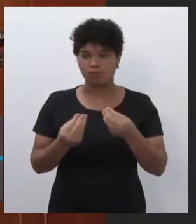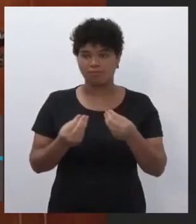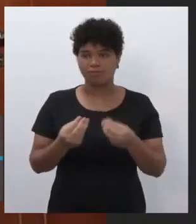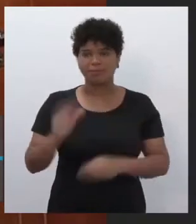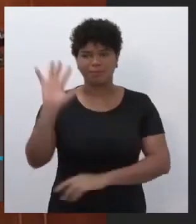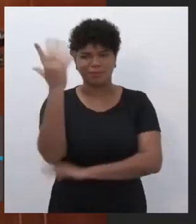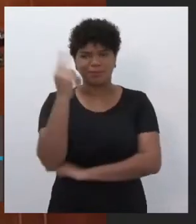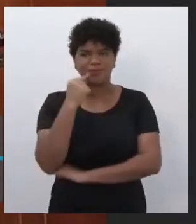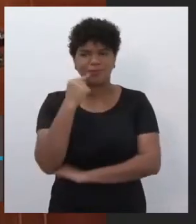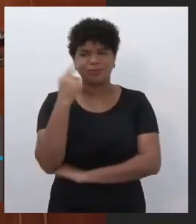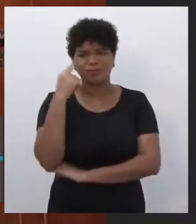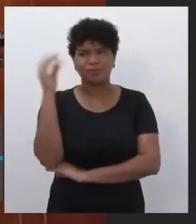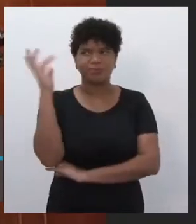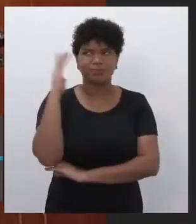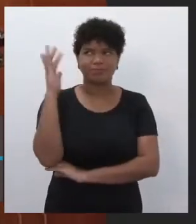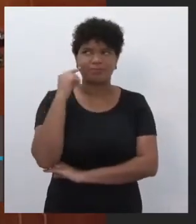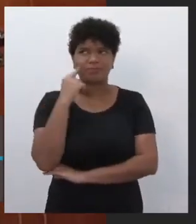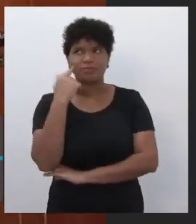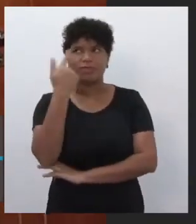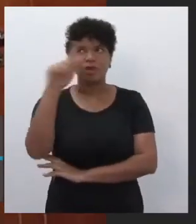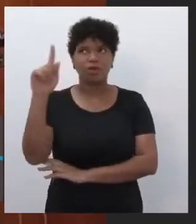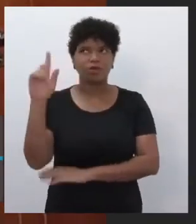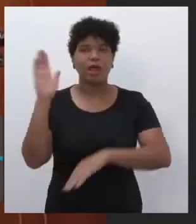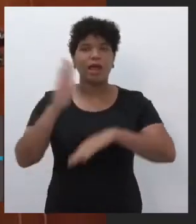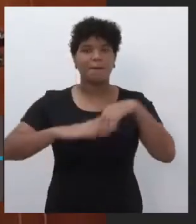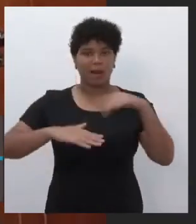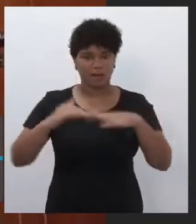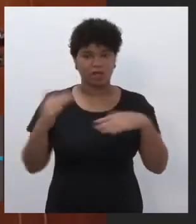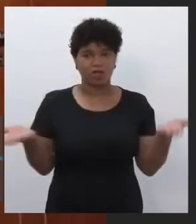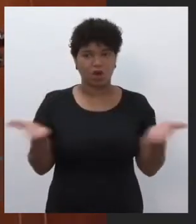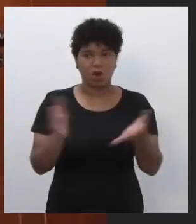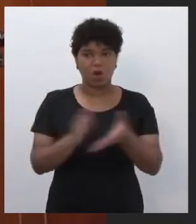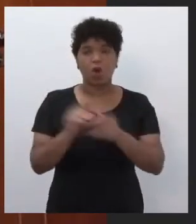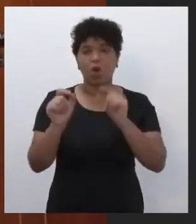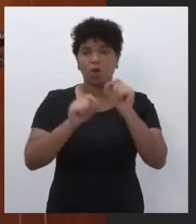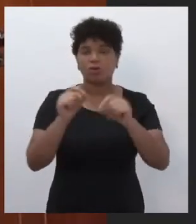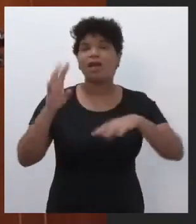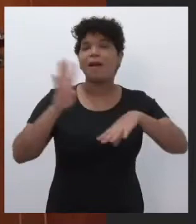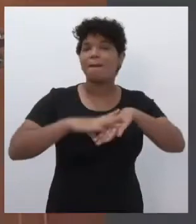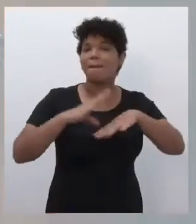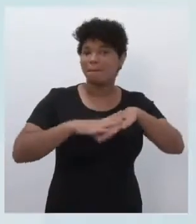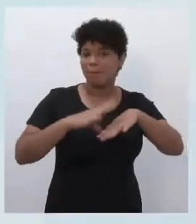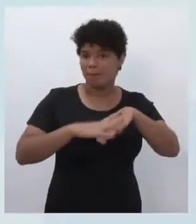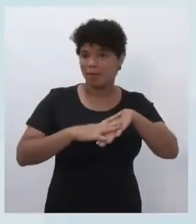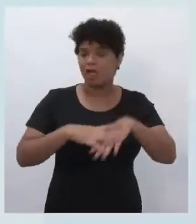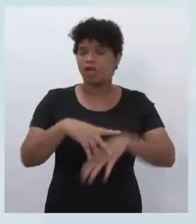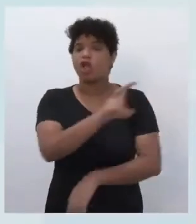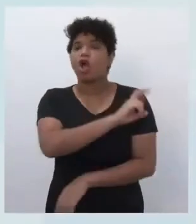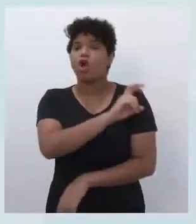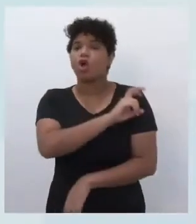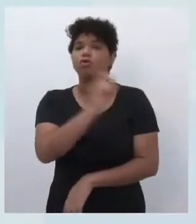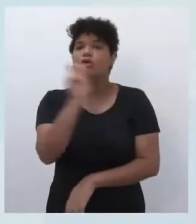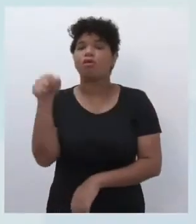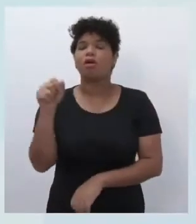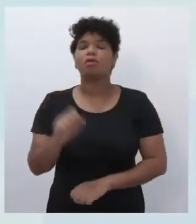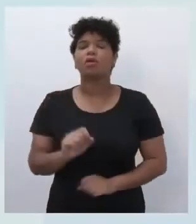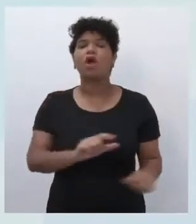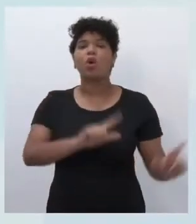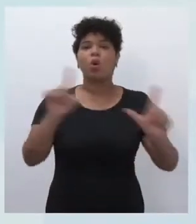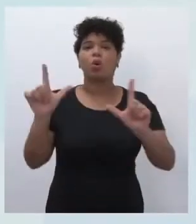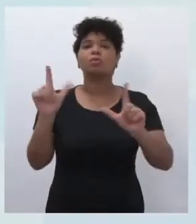situação. Mas vamos lá pensar na última habilidade de hoje, que é a habilidade de matemática do 5º ano. Pode colocar no slide na tela, por